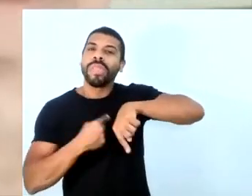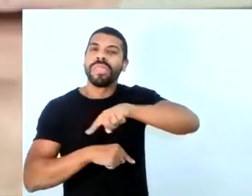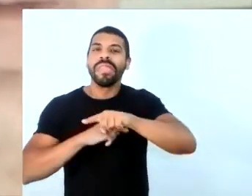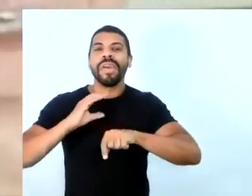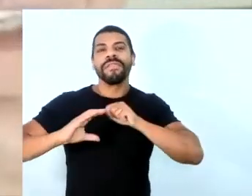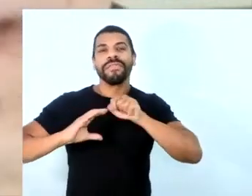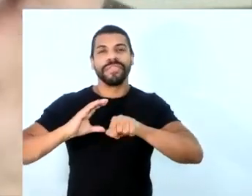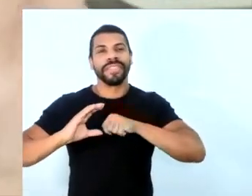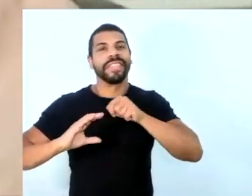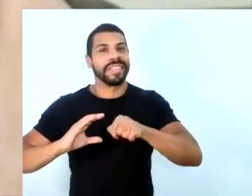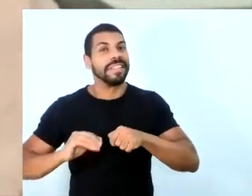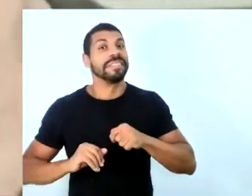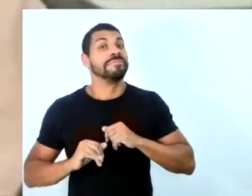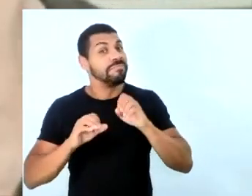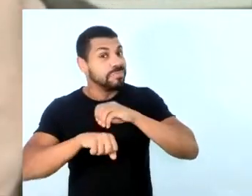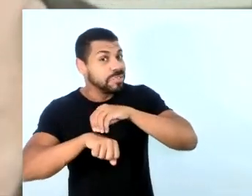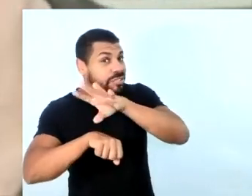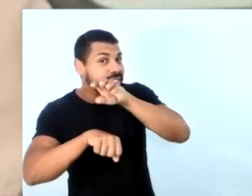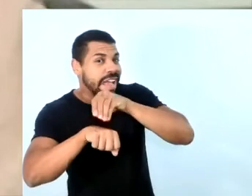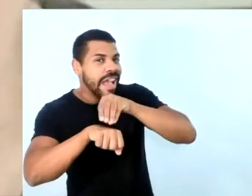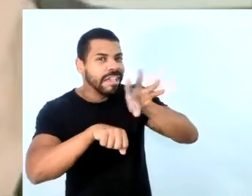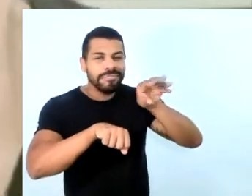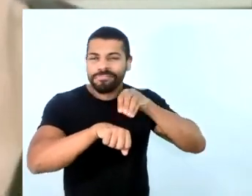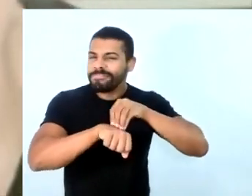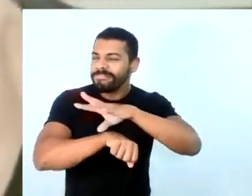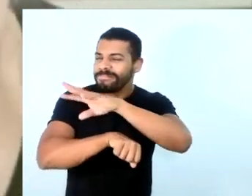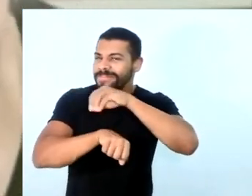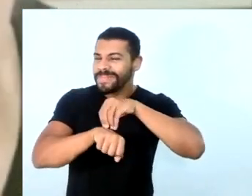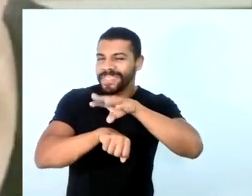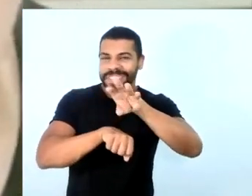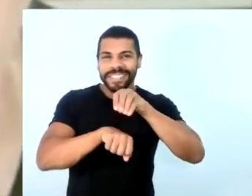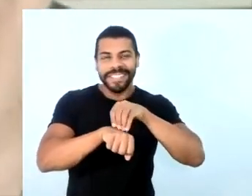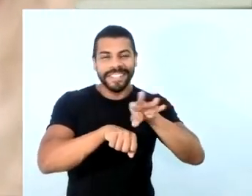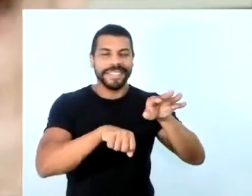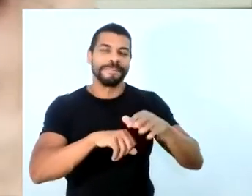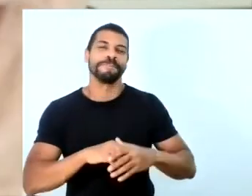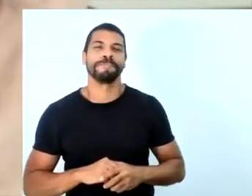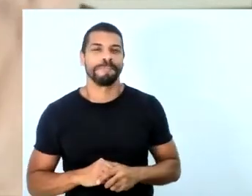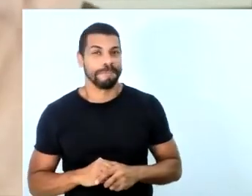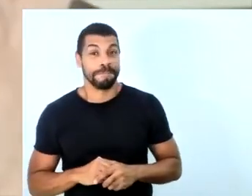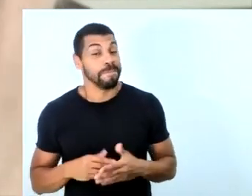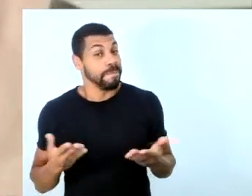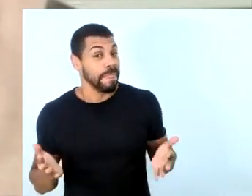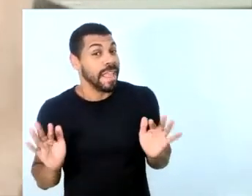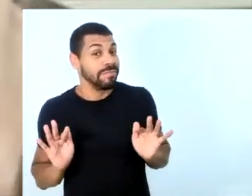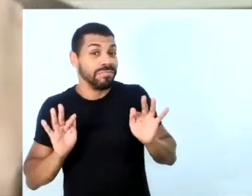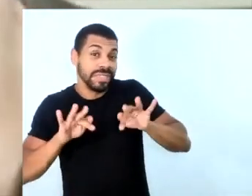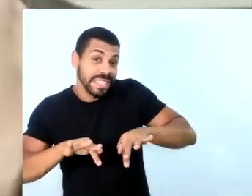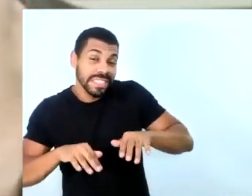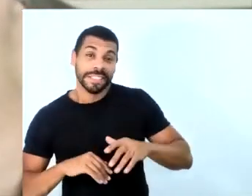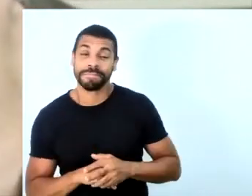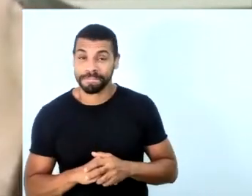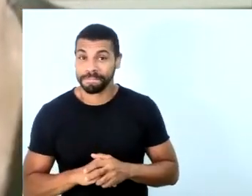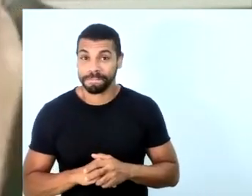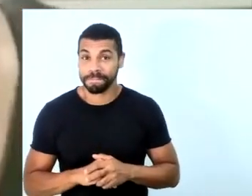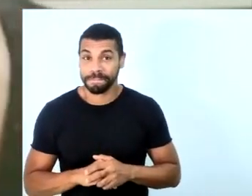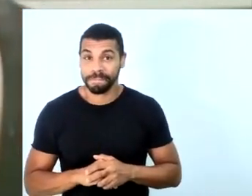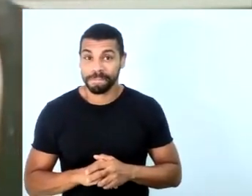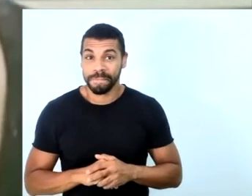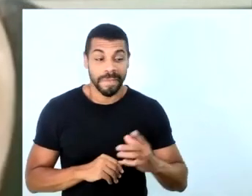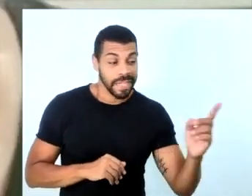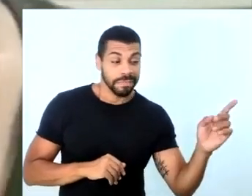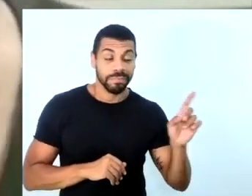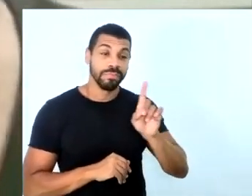Fita, onde você também deu suas dicas e marcou bastante a sua passagem por lá. Então, acho que é isso.